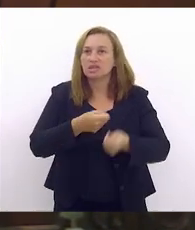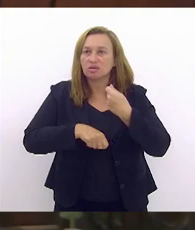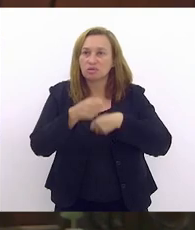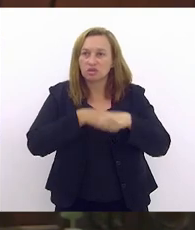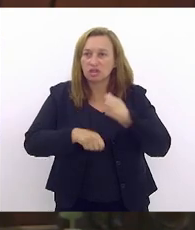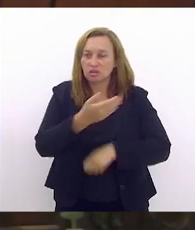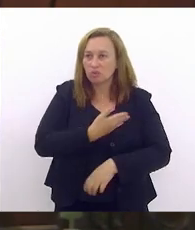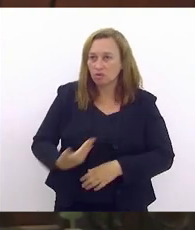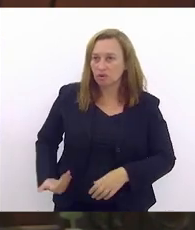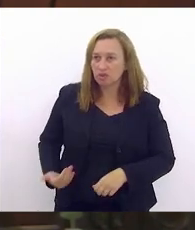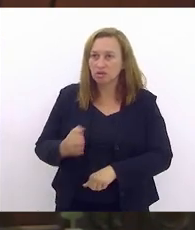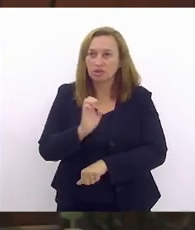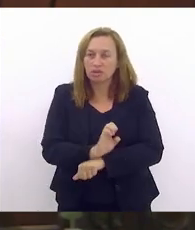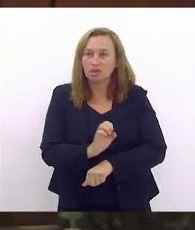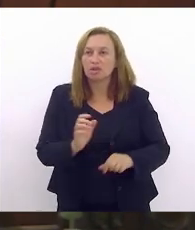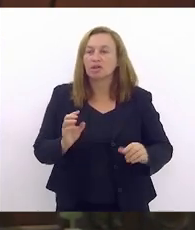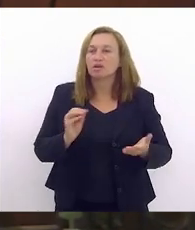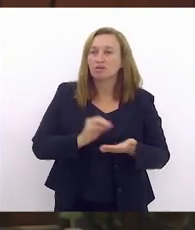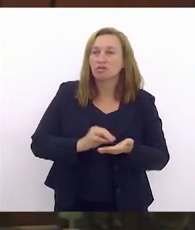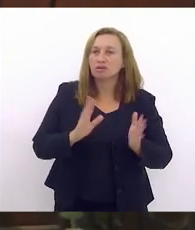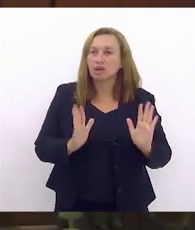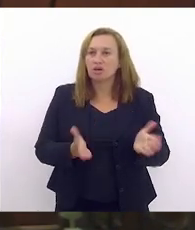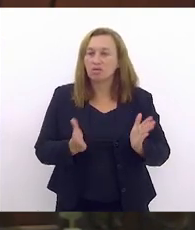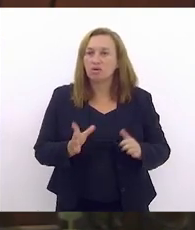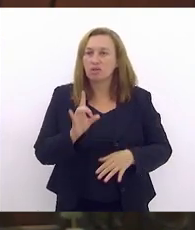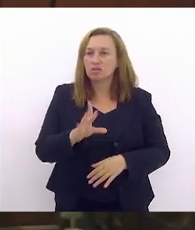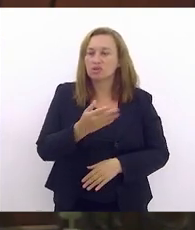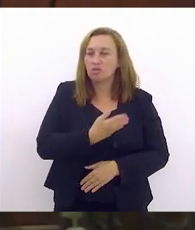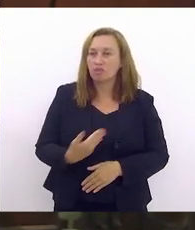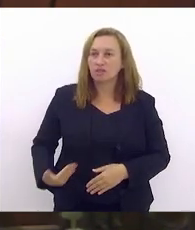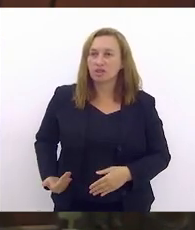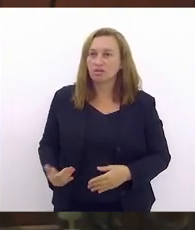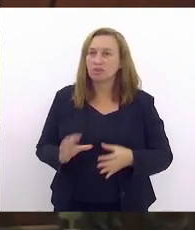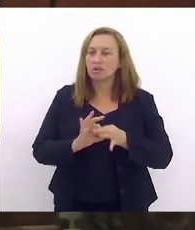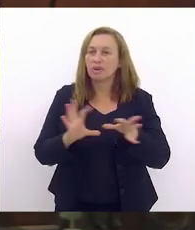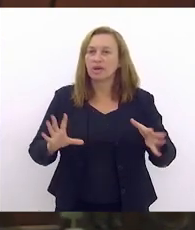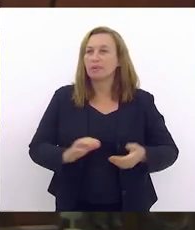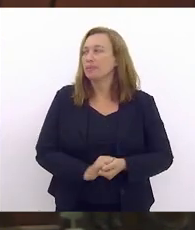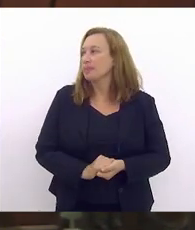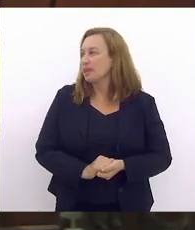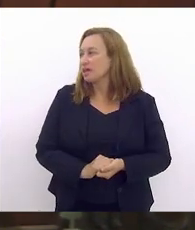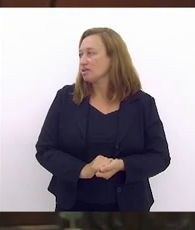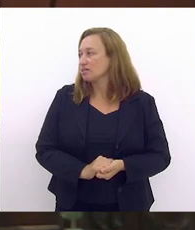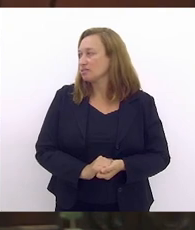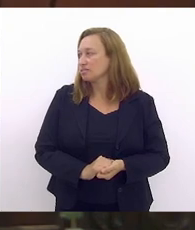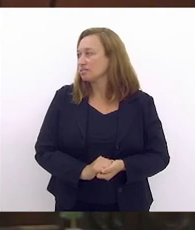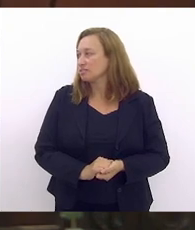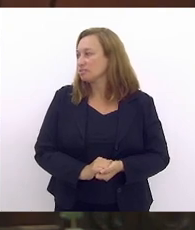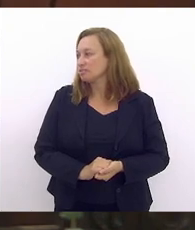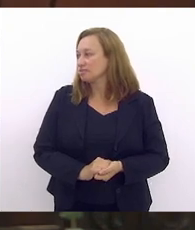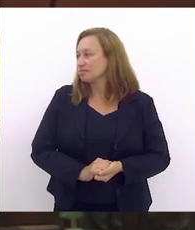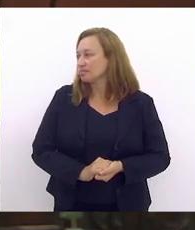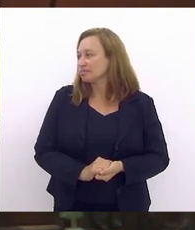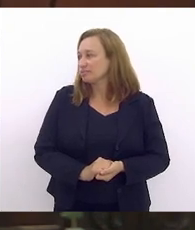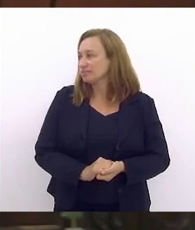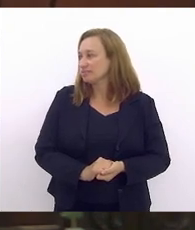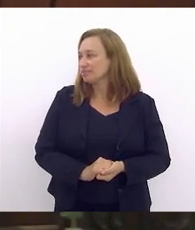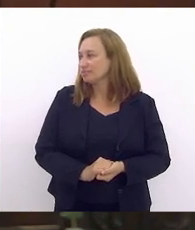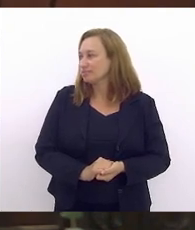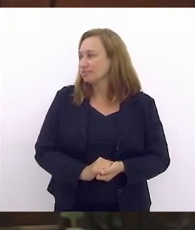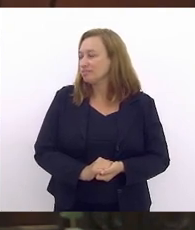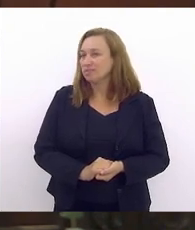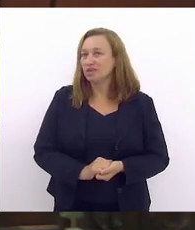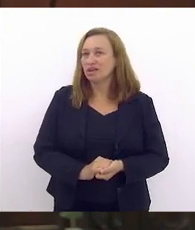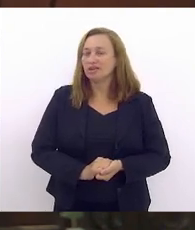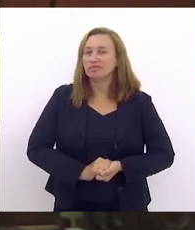Estado, e falta agora só o sancionamento do governador, que acho que deve acontecer em breve. E para finalizar, eu queria agradecer a todos